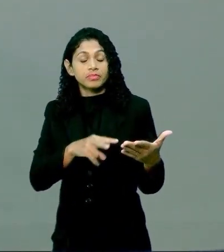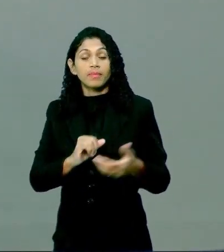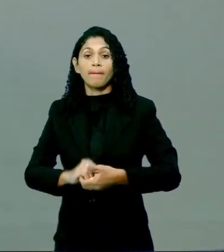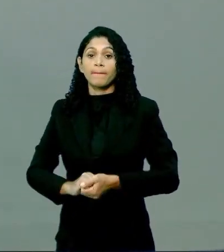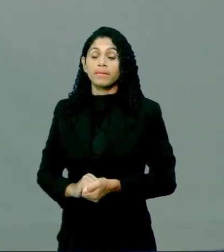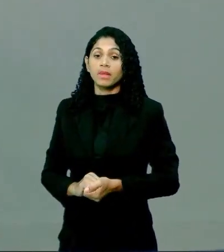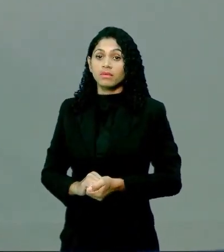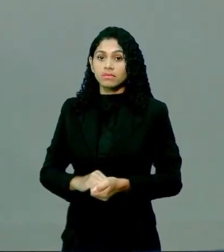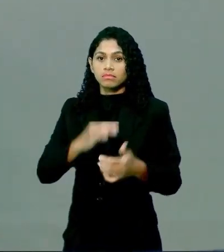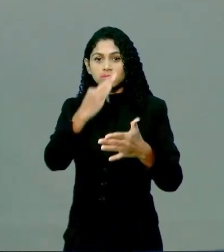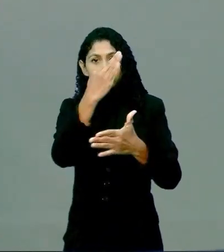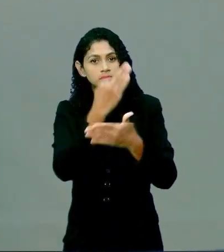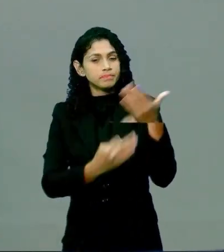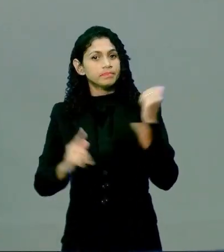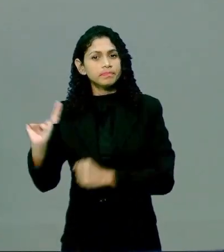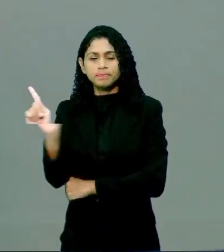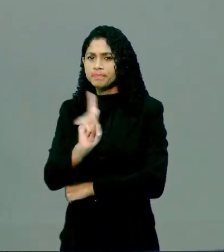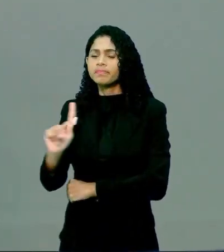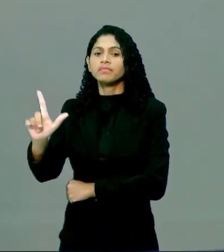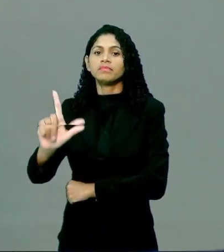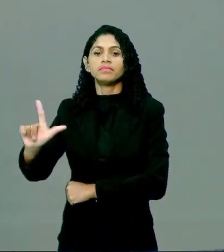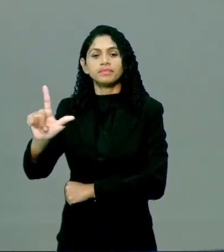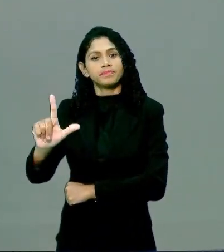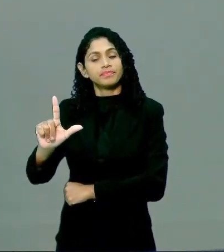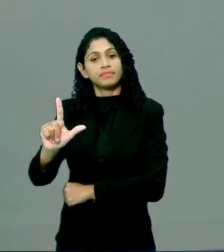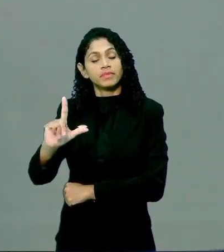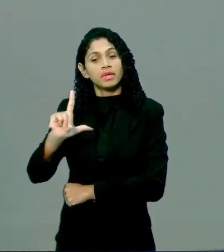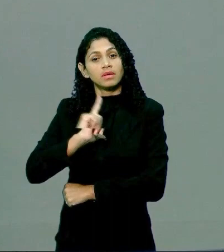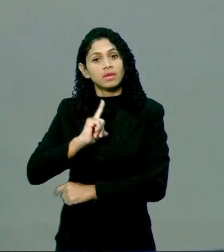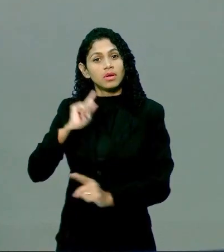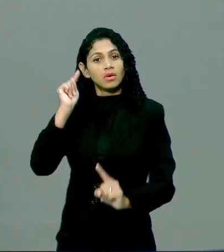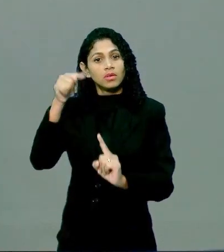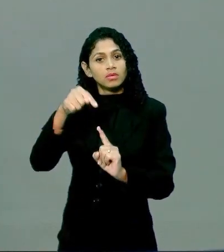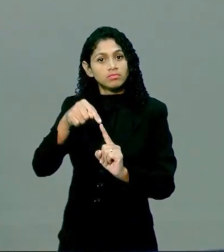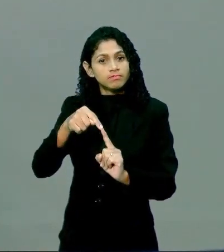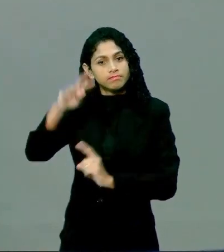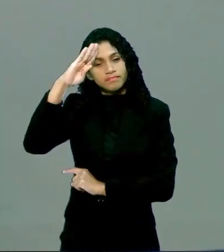não literário, ele já terá a função